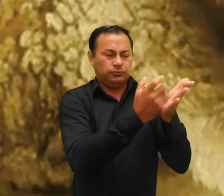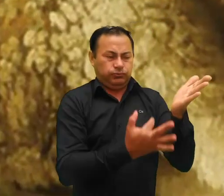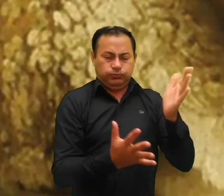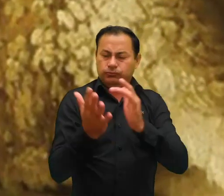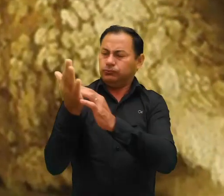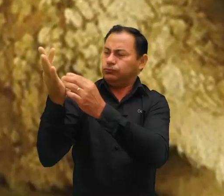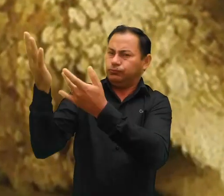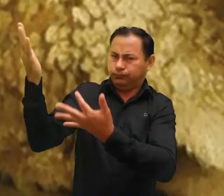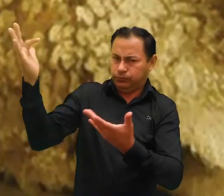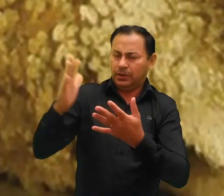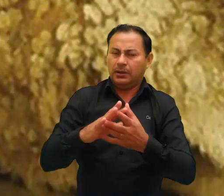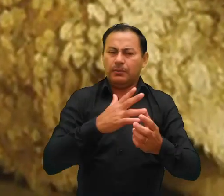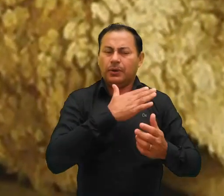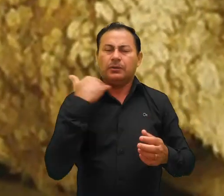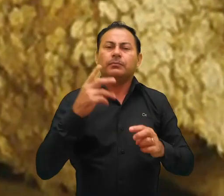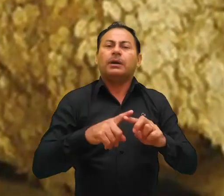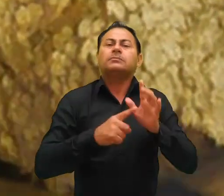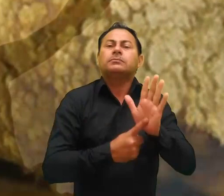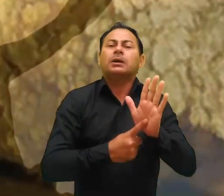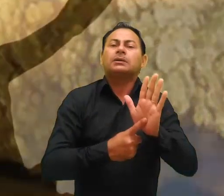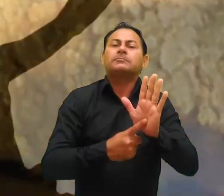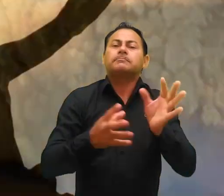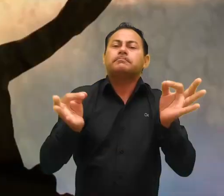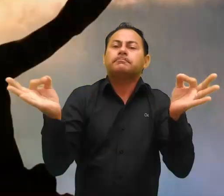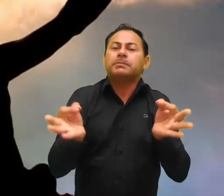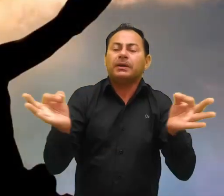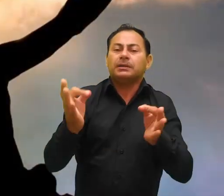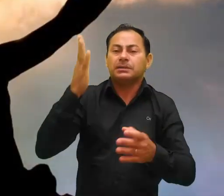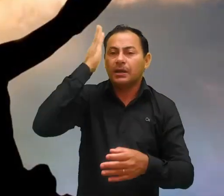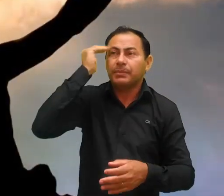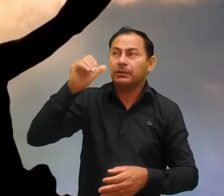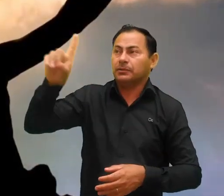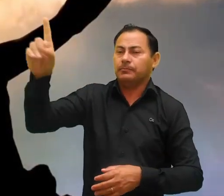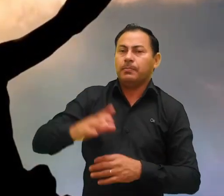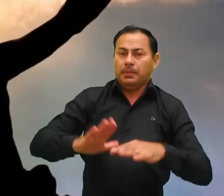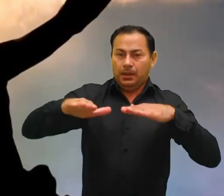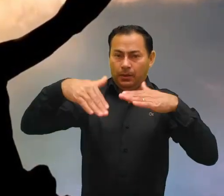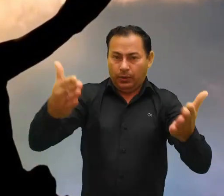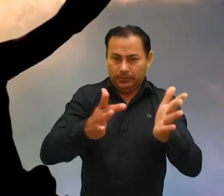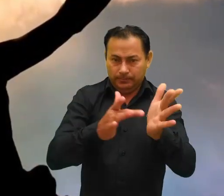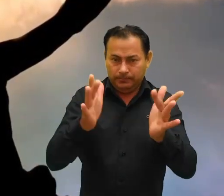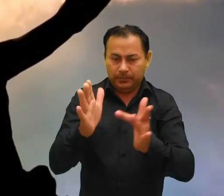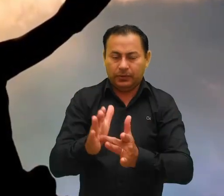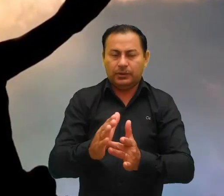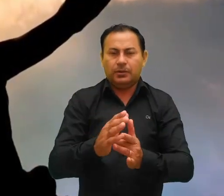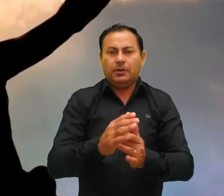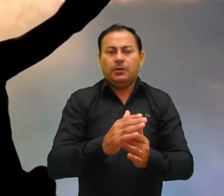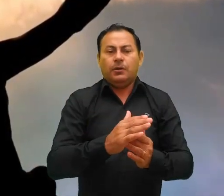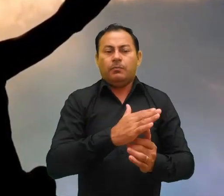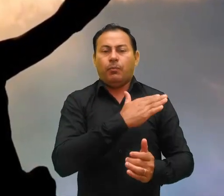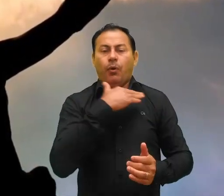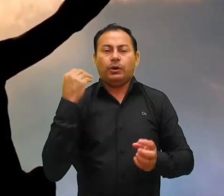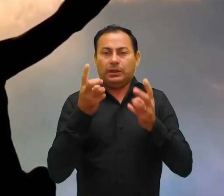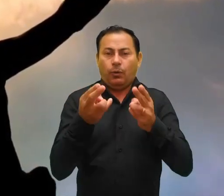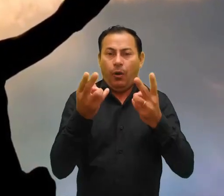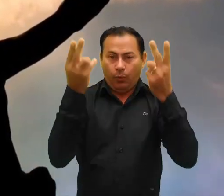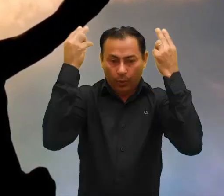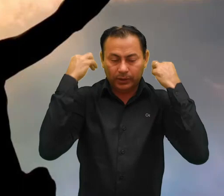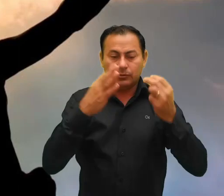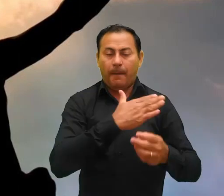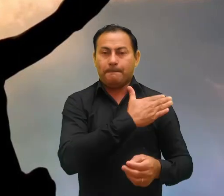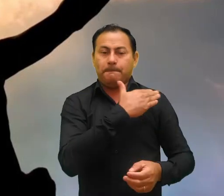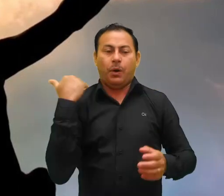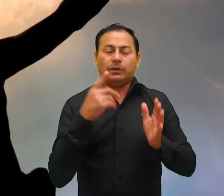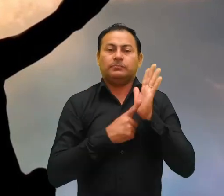Espírito de Deus que expressa o poder e a perfeita sabedoria de Deus. Quando Jesus Cristo foi sacrificado como um cordeiro, sua morte foi